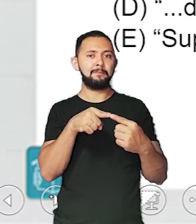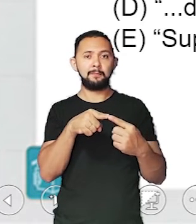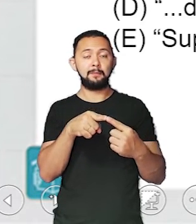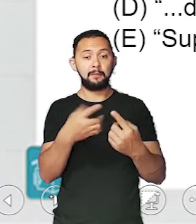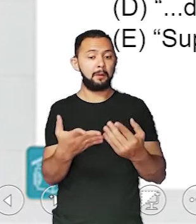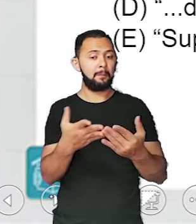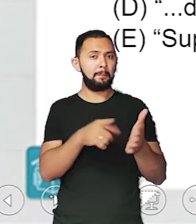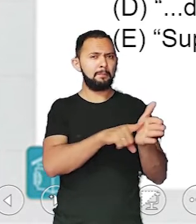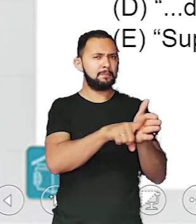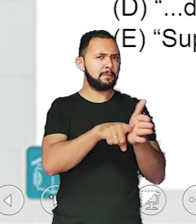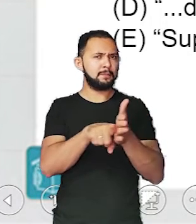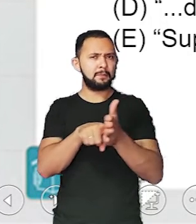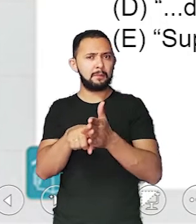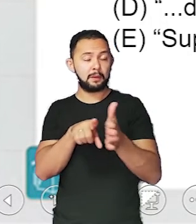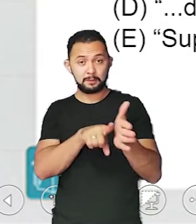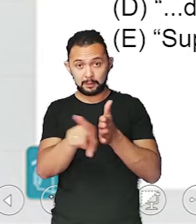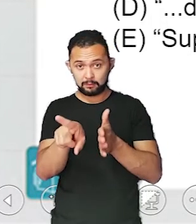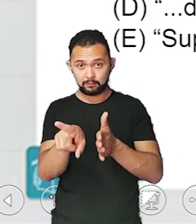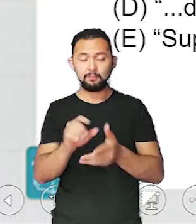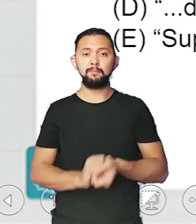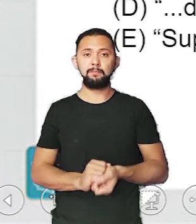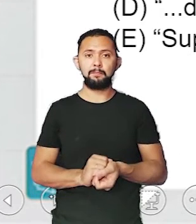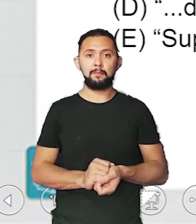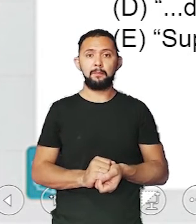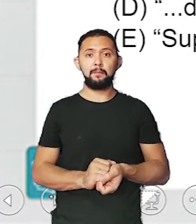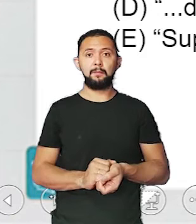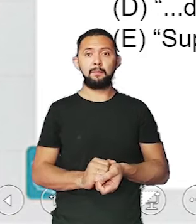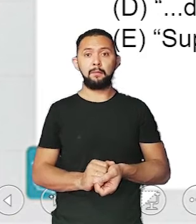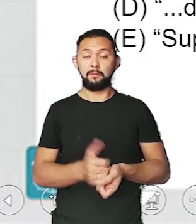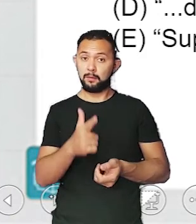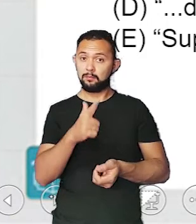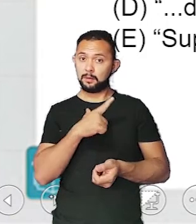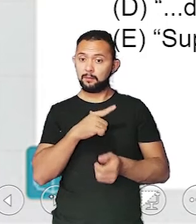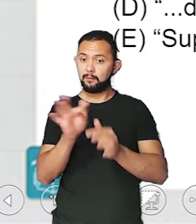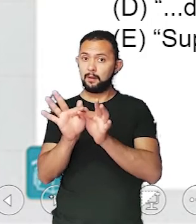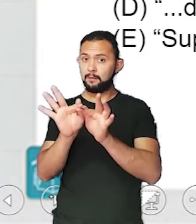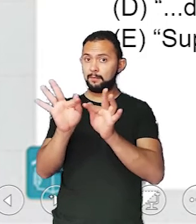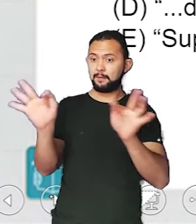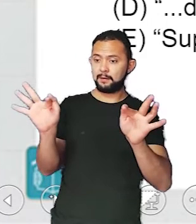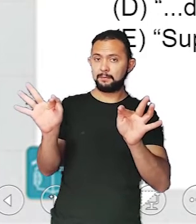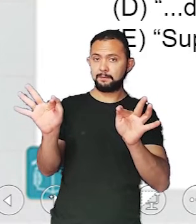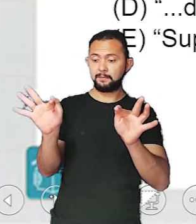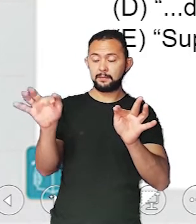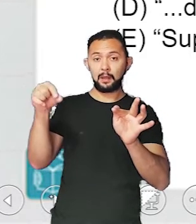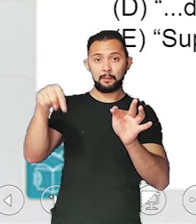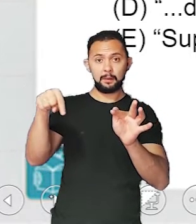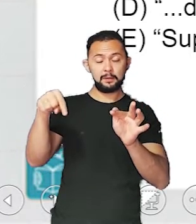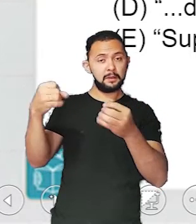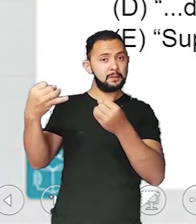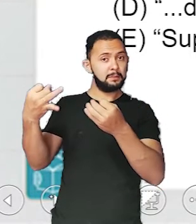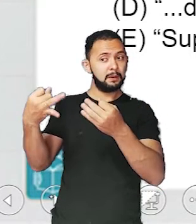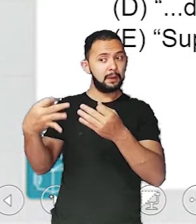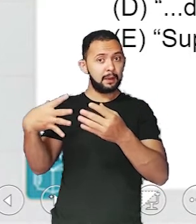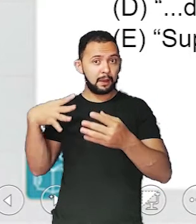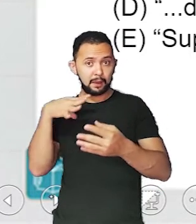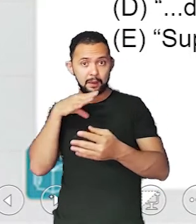questão pede aqui, né? Olha só, em um dos trechos abaixo, né, a gente tirou o texto já para ir direto para a